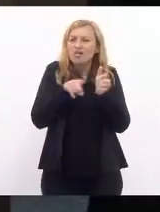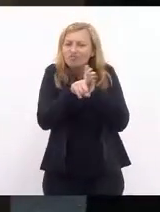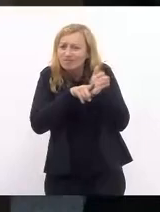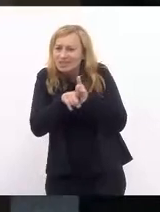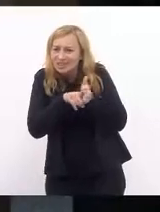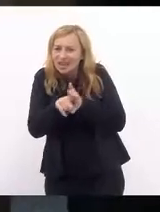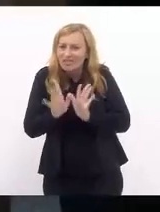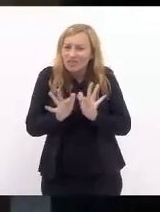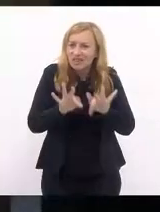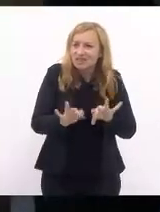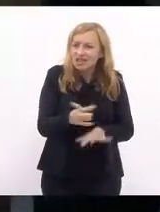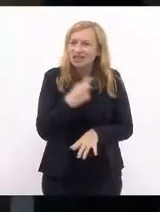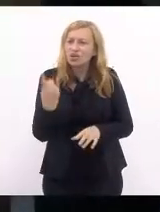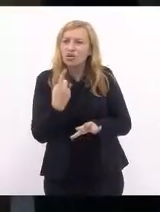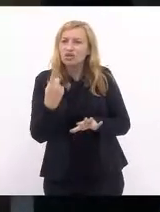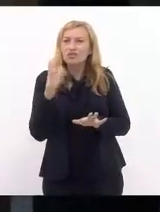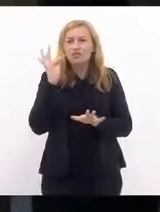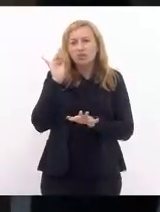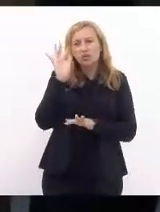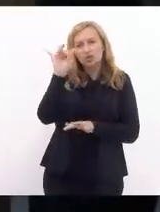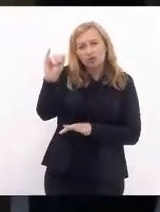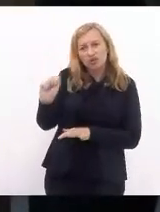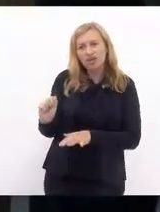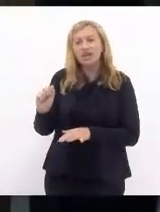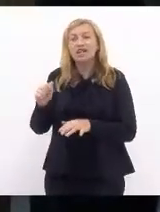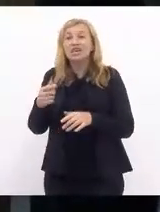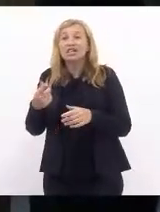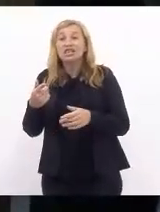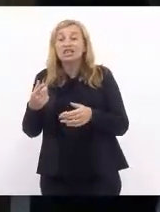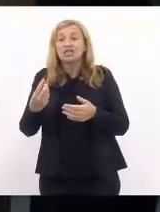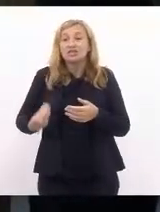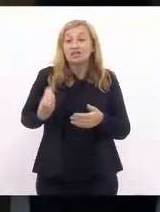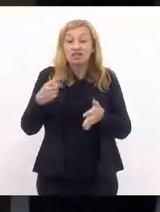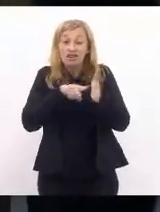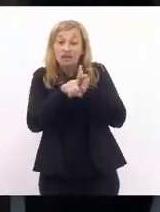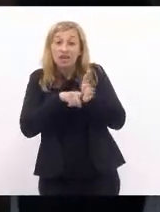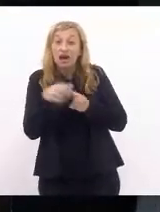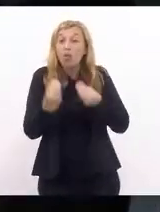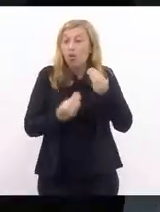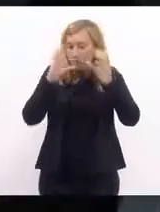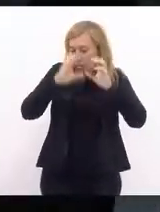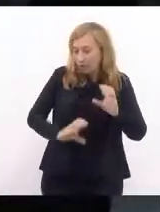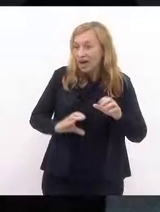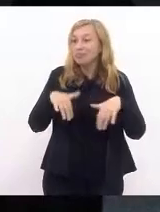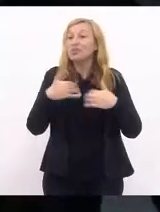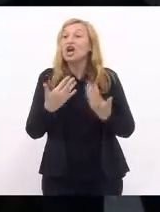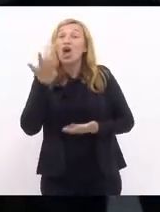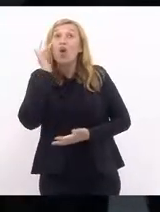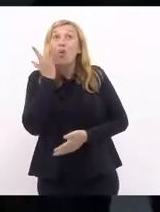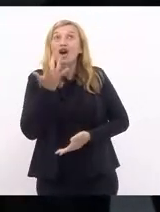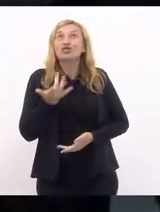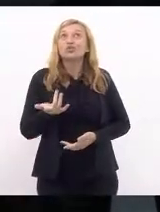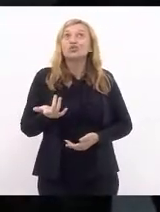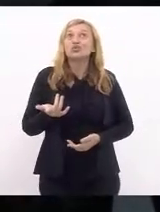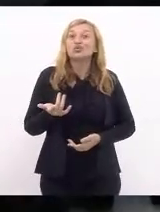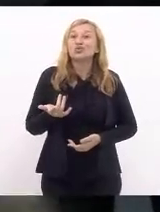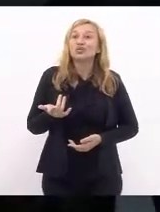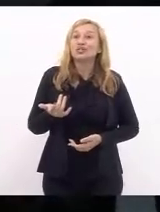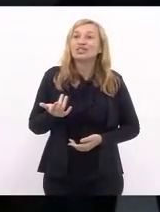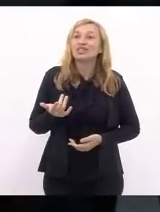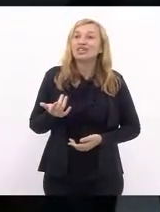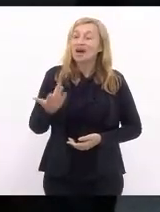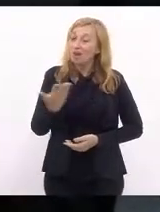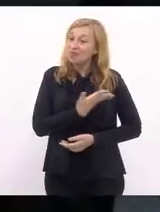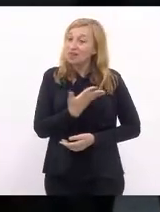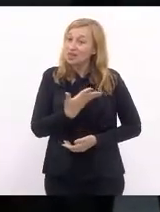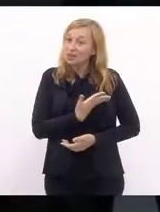concluir as nossas filosofias de vida e avaliar povo devemos concordar Eu acho que o meu